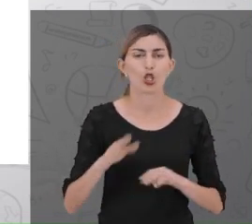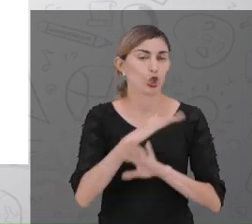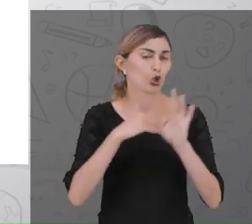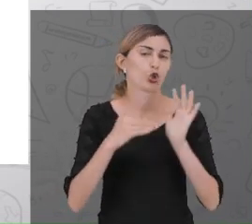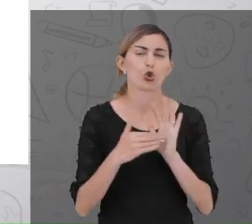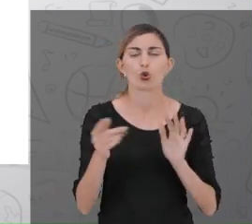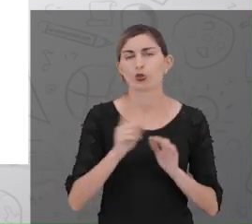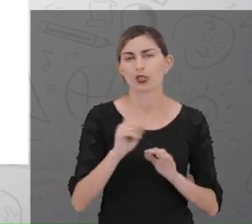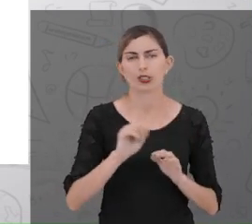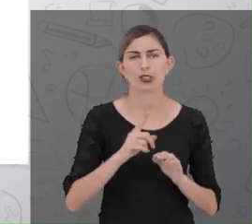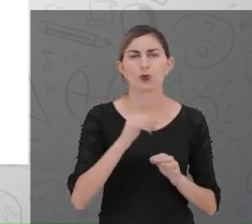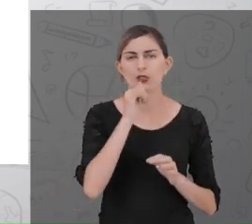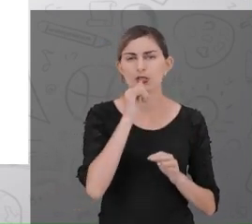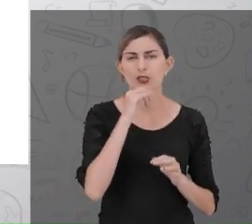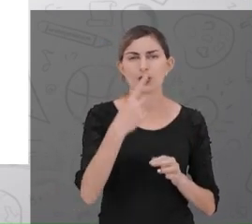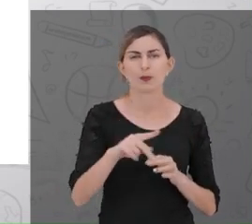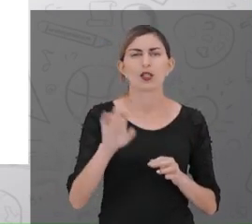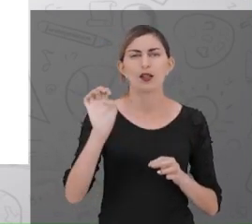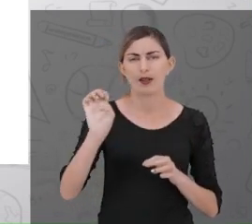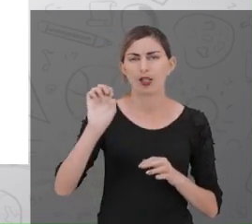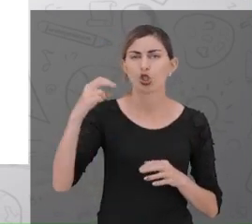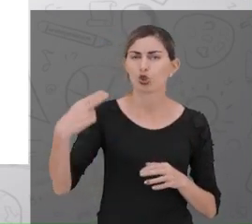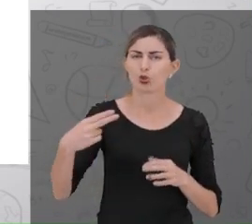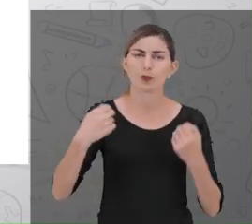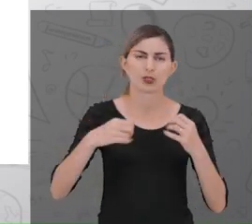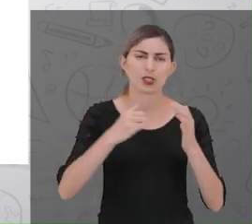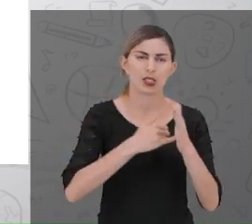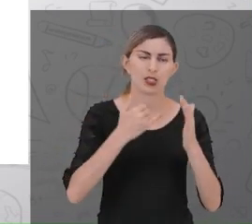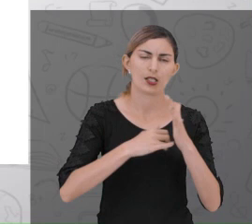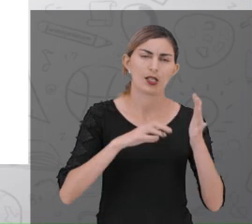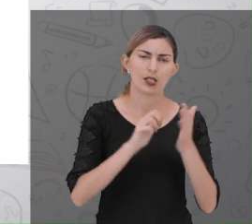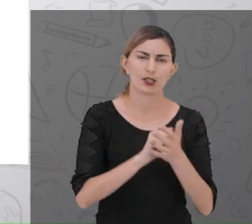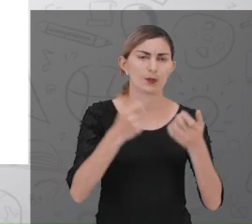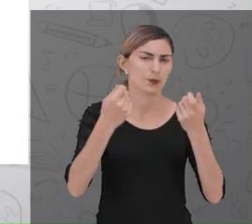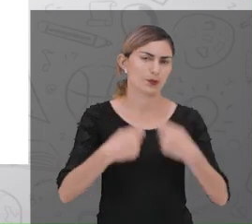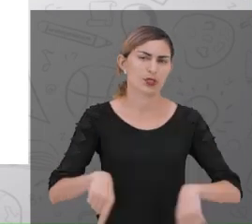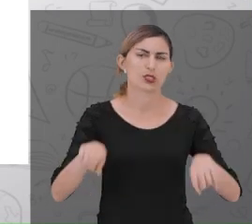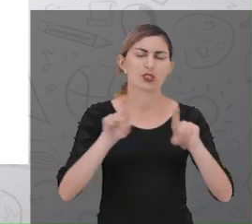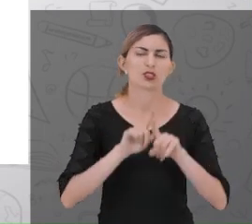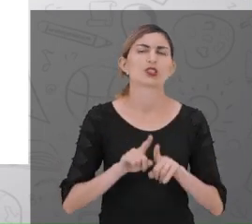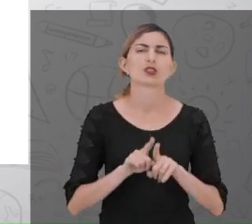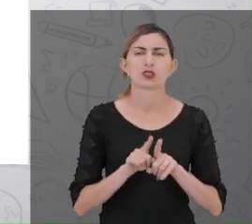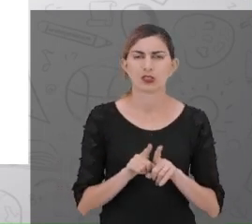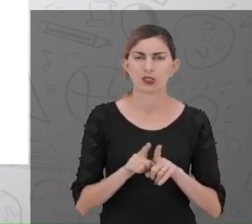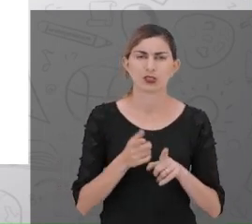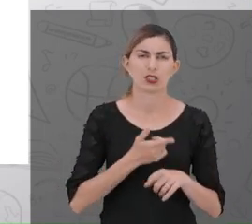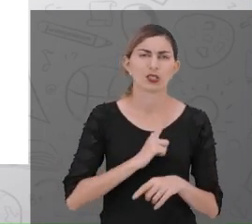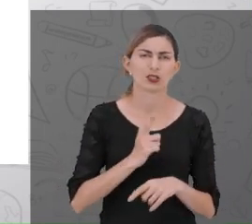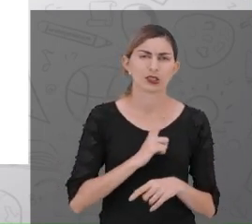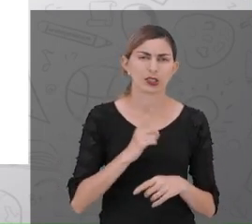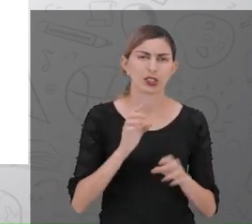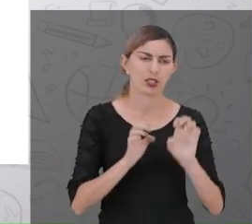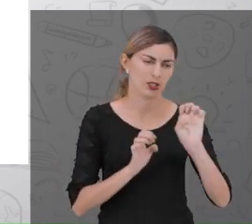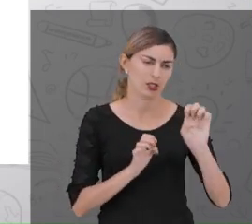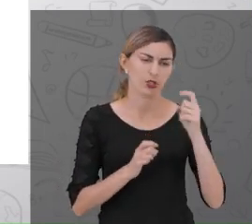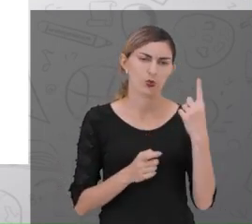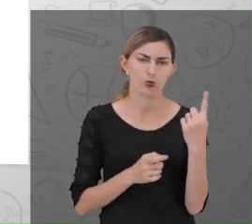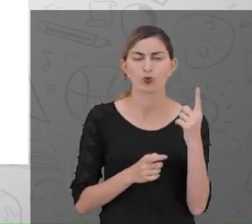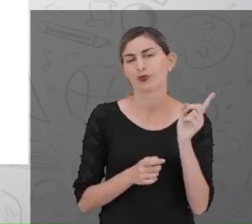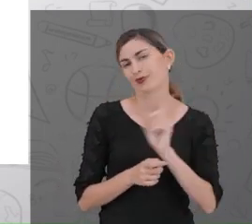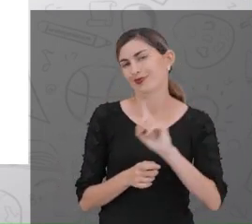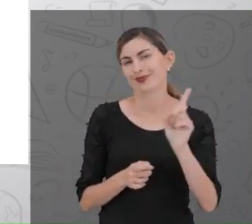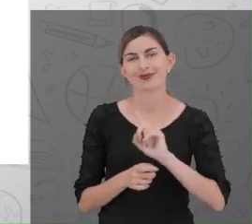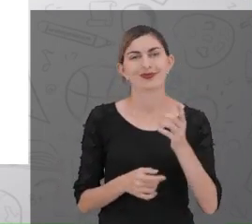não é total, ou seja, para a entidade 2 ser cadastrada, você não precisa necessariamente que tenha